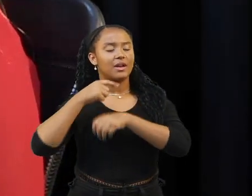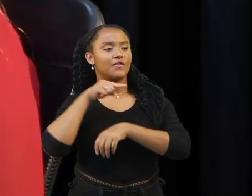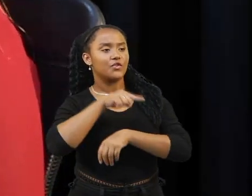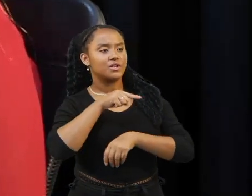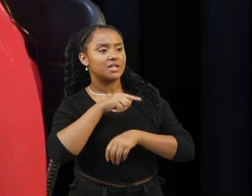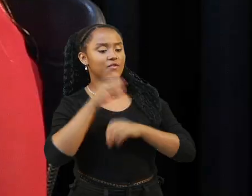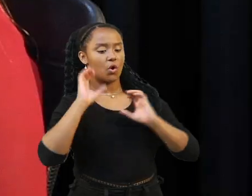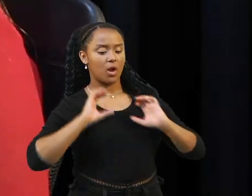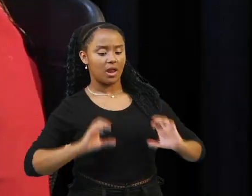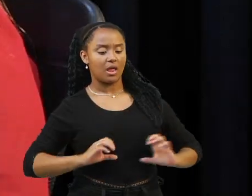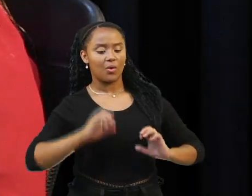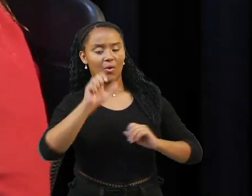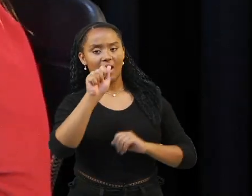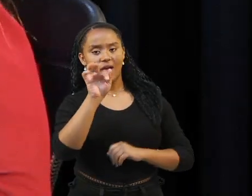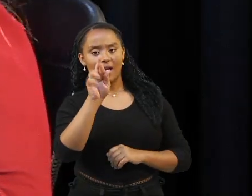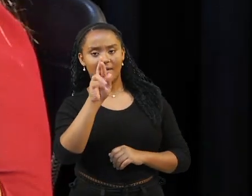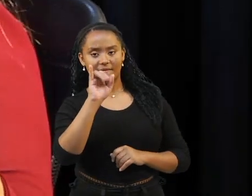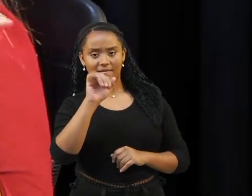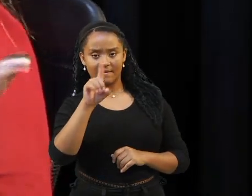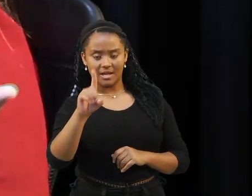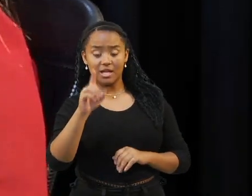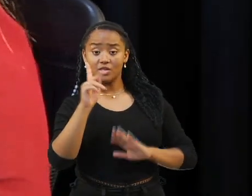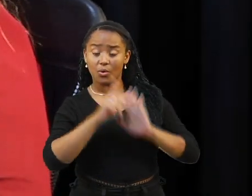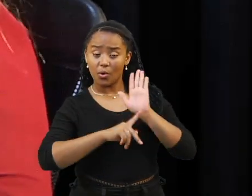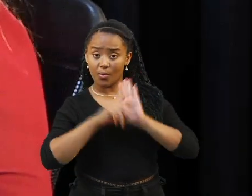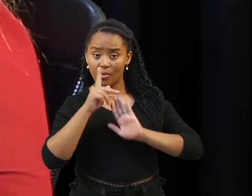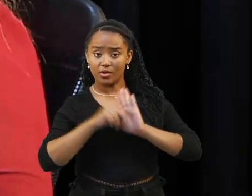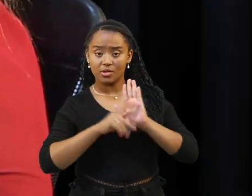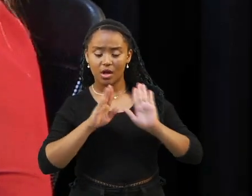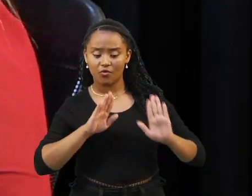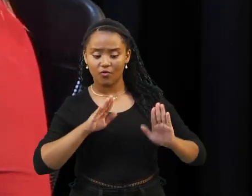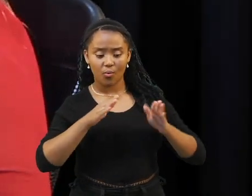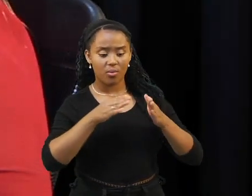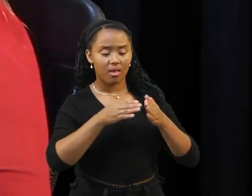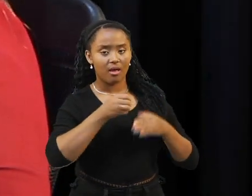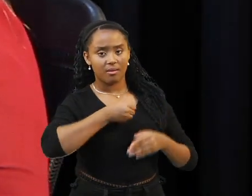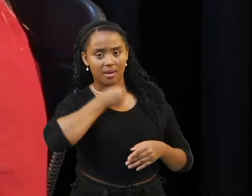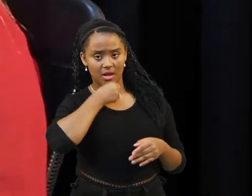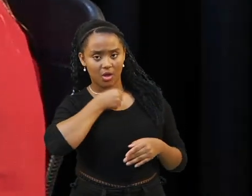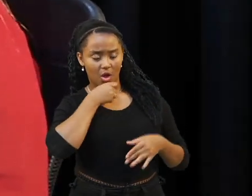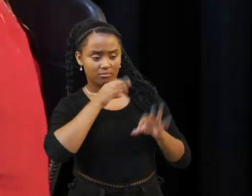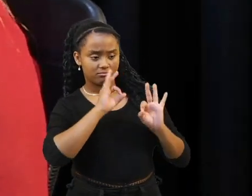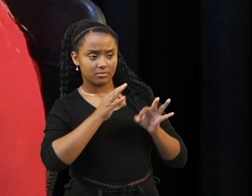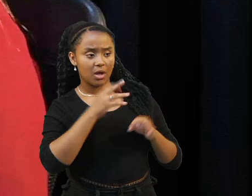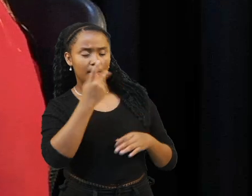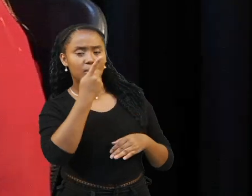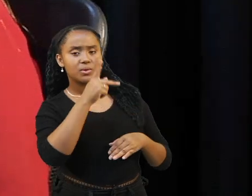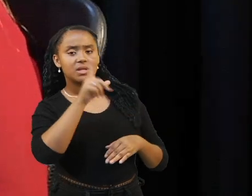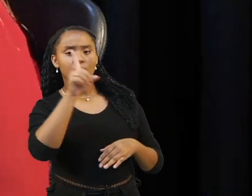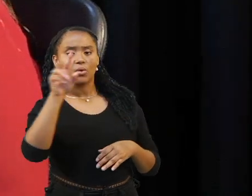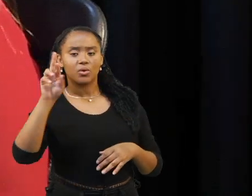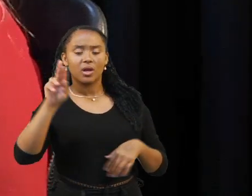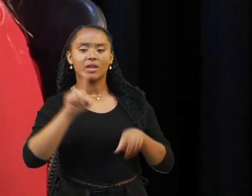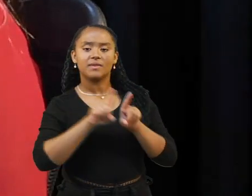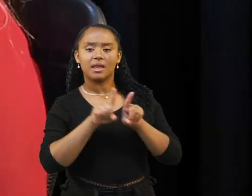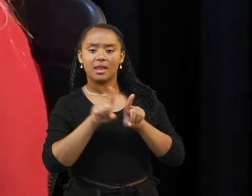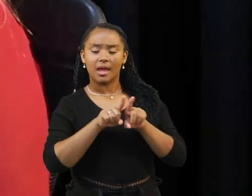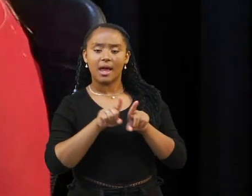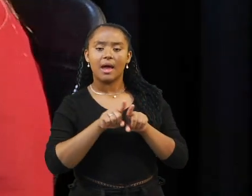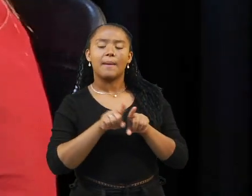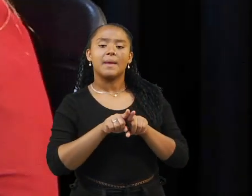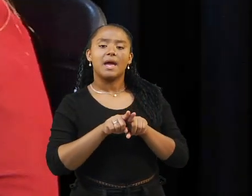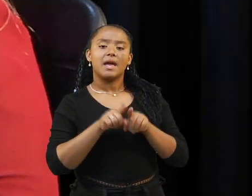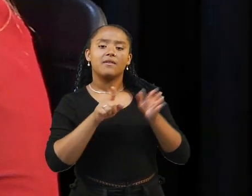AFRID, né? Isso. Um projeto voltado para idosos, né? No seu doutorado, a senhora